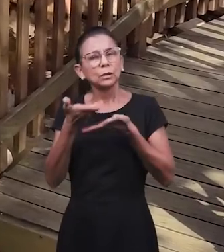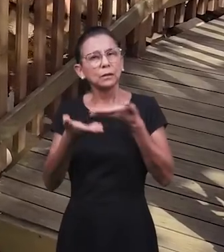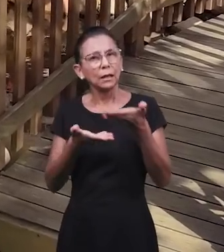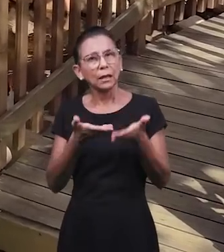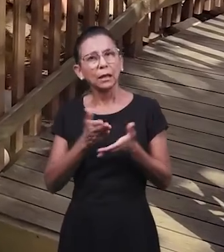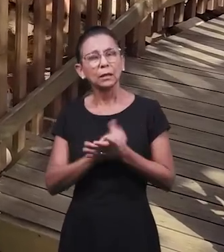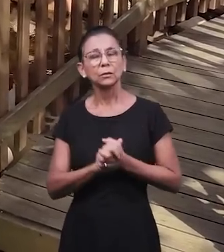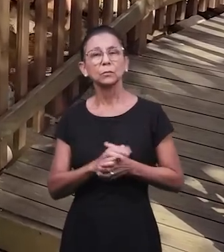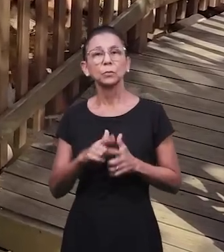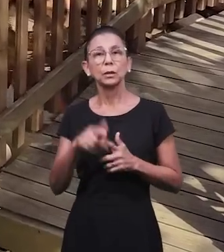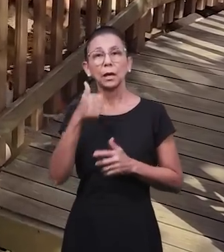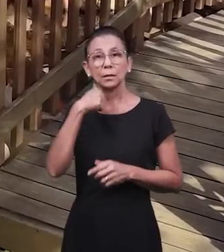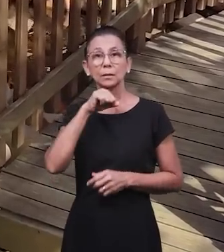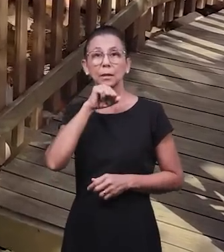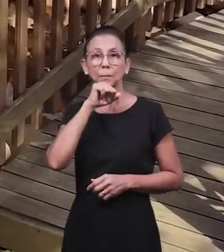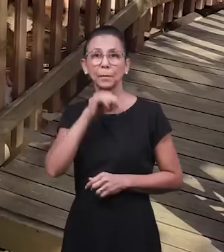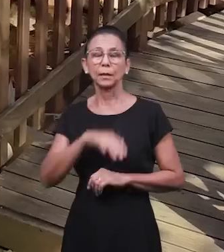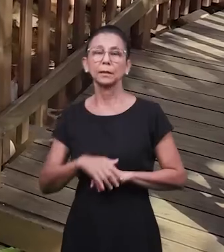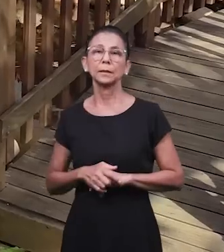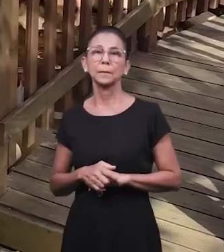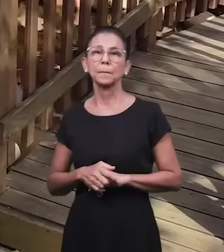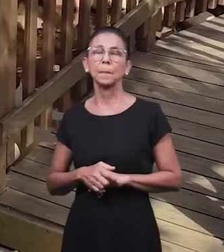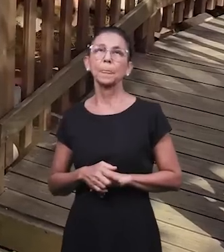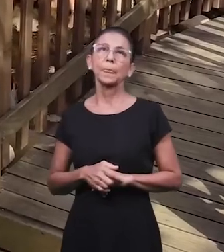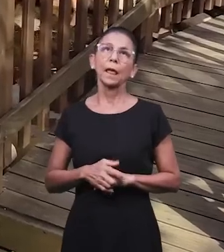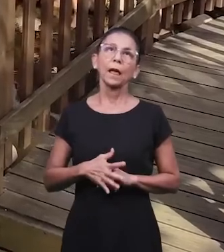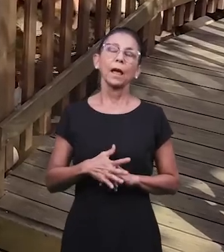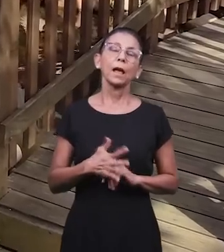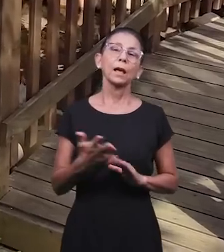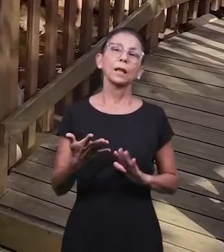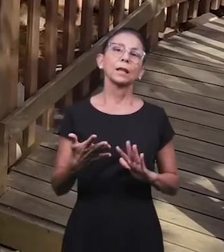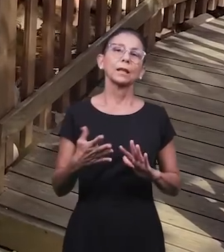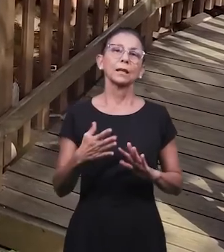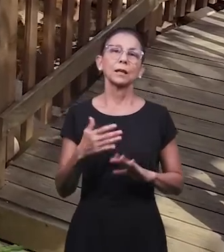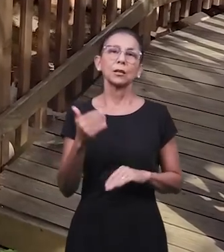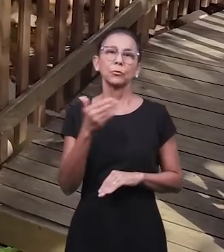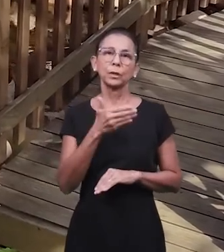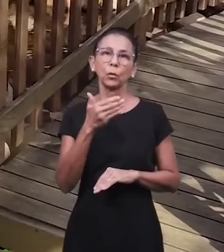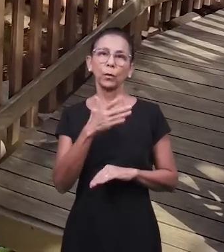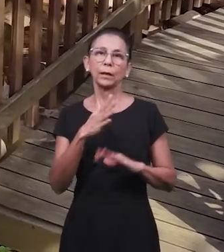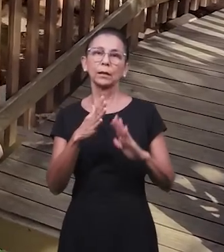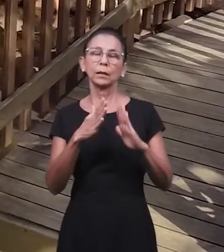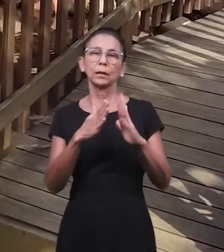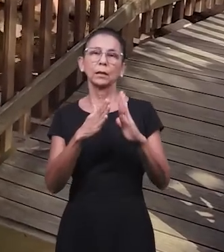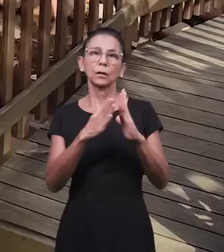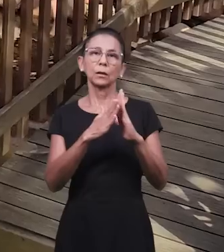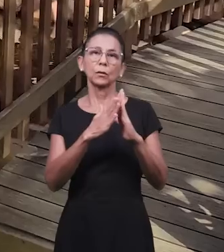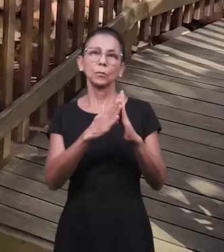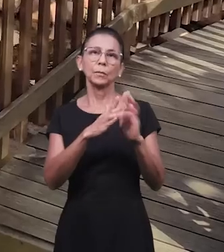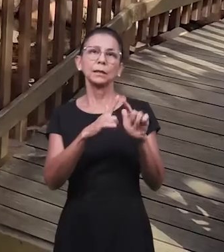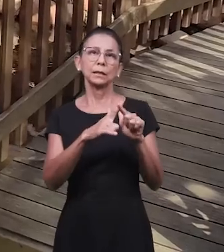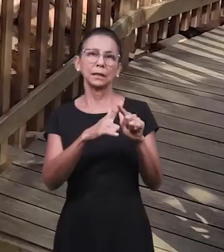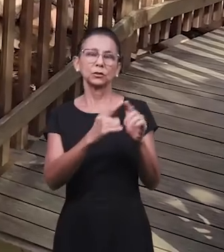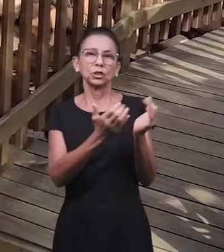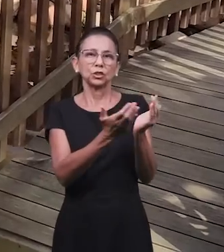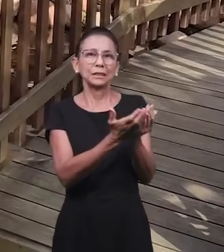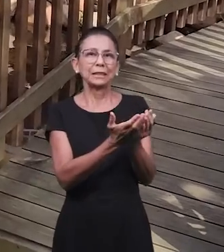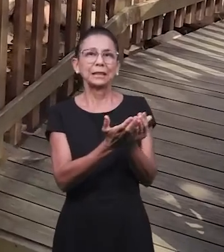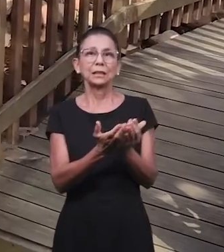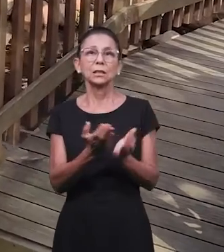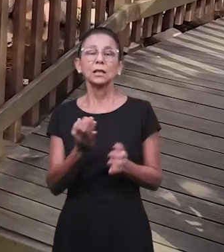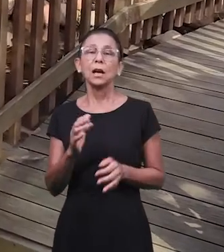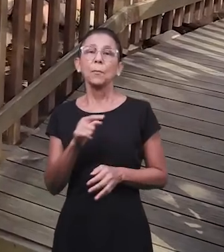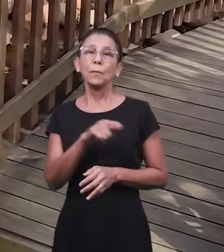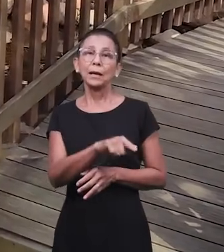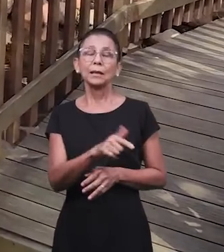igreja evangélica, mas que a filha acaba ficando excluída, porque não tem um trabalho específico para